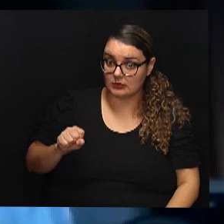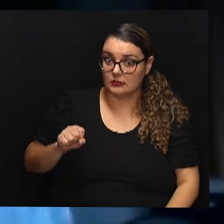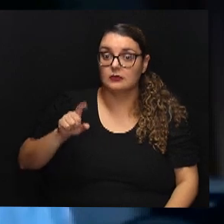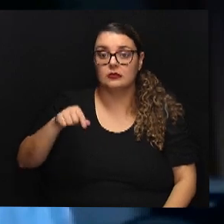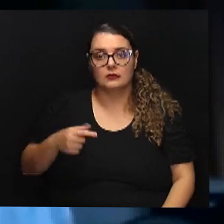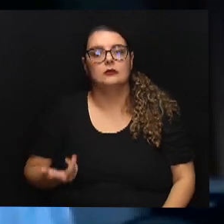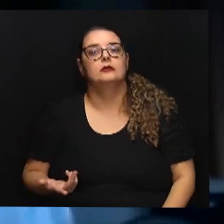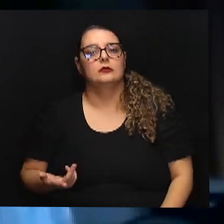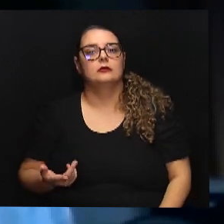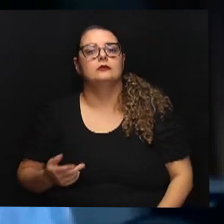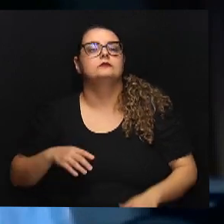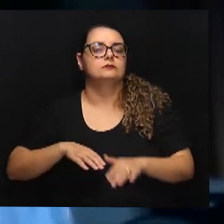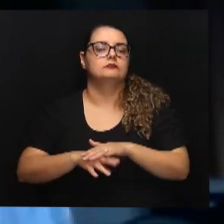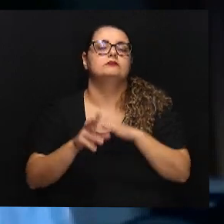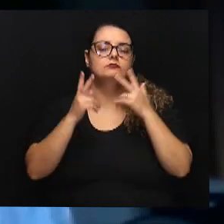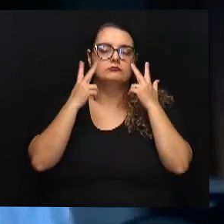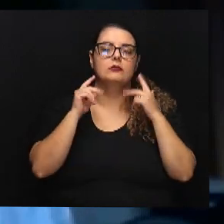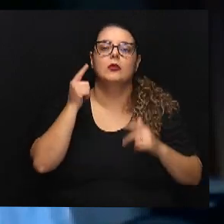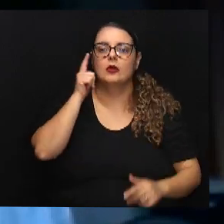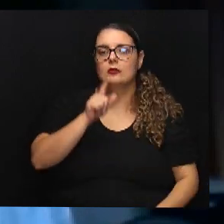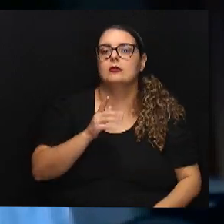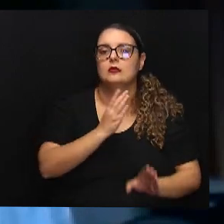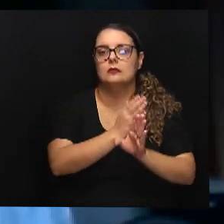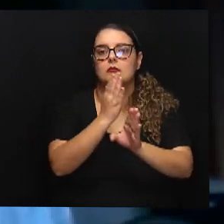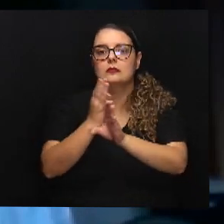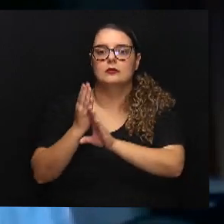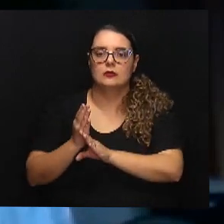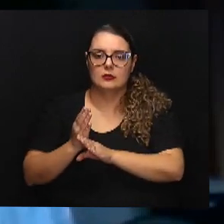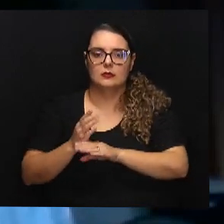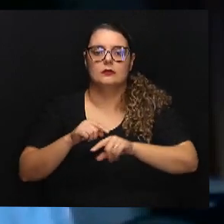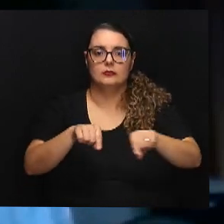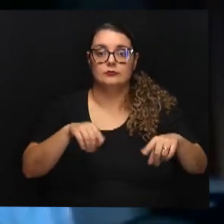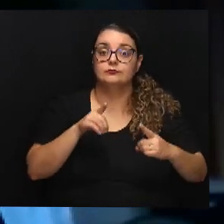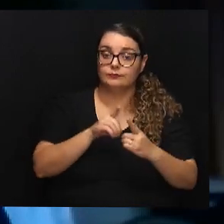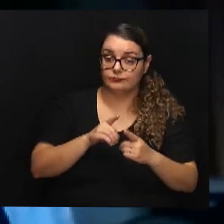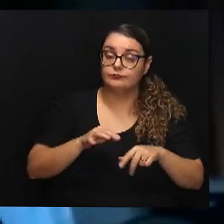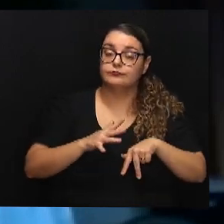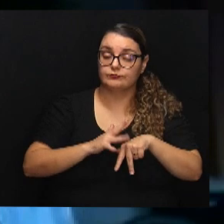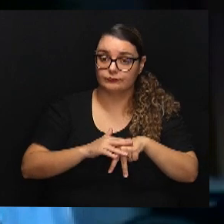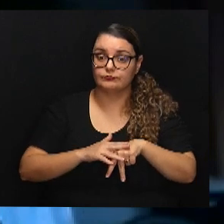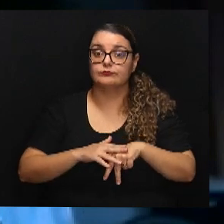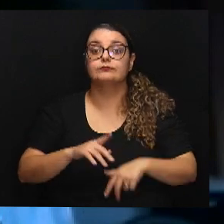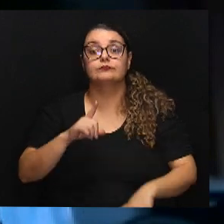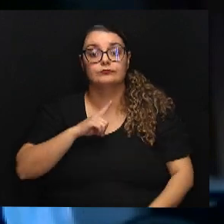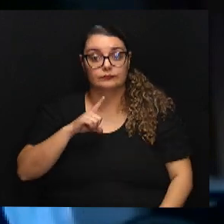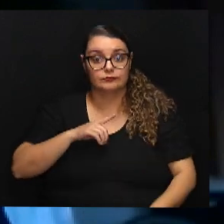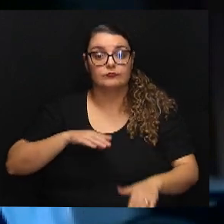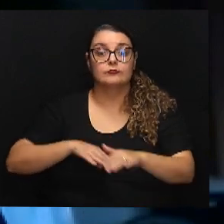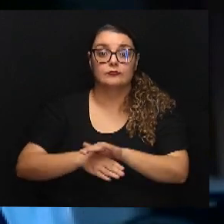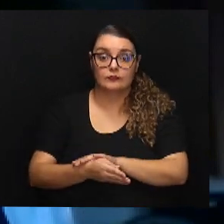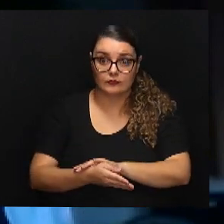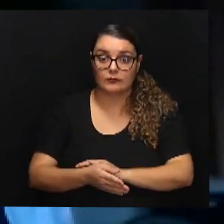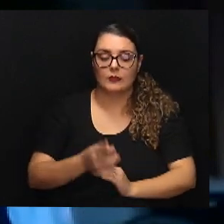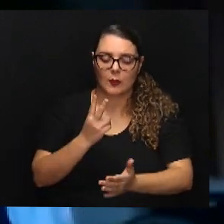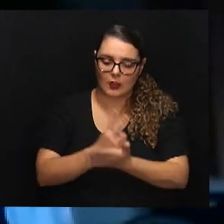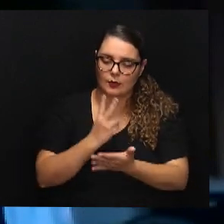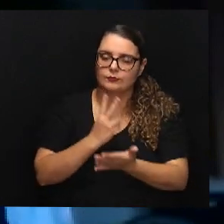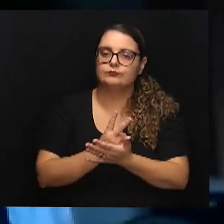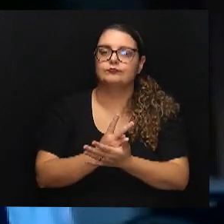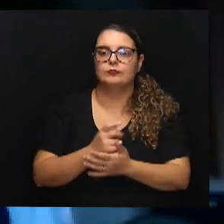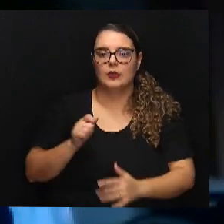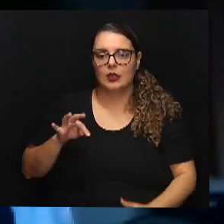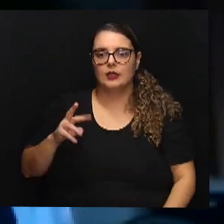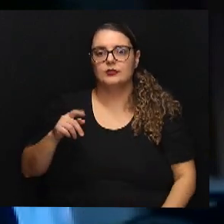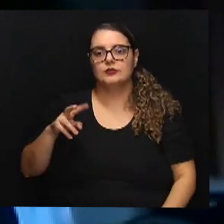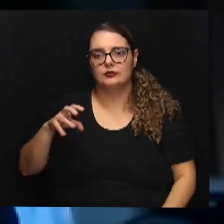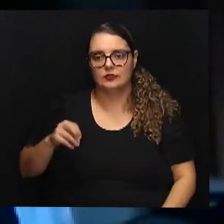tensão muscular. Então, são situações muito comuns que a gente consegue identificar no consultório que o paciente realmente tem